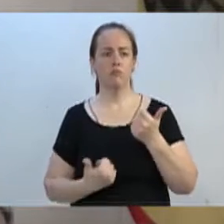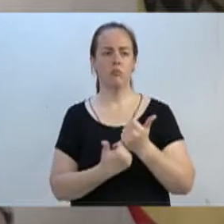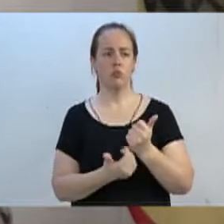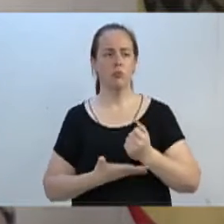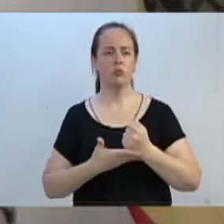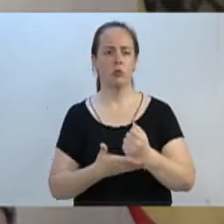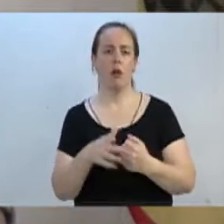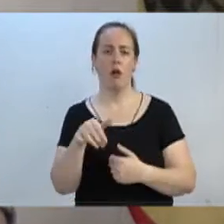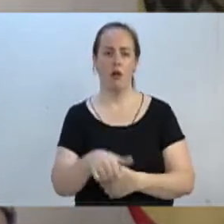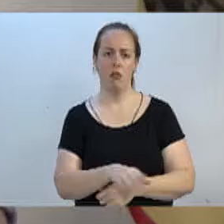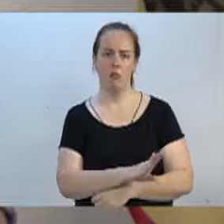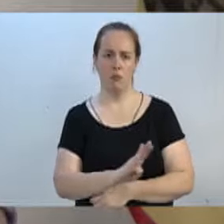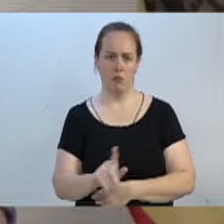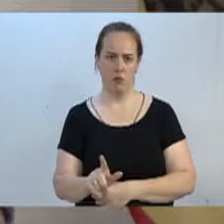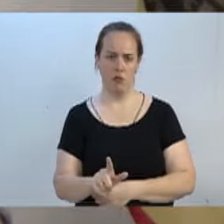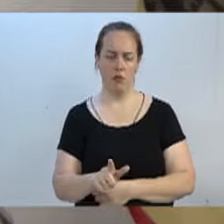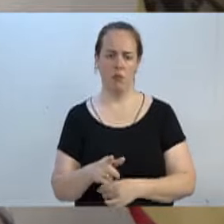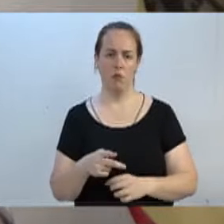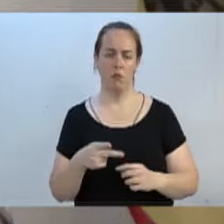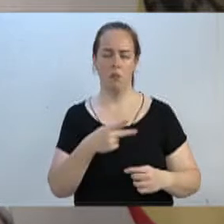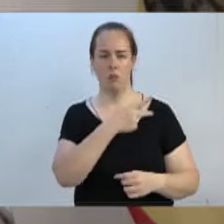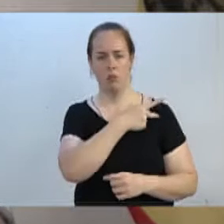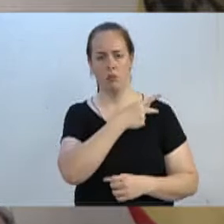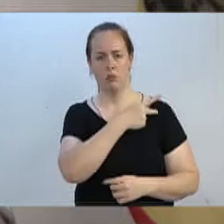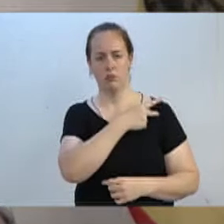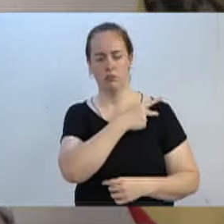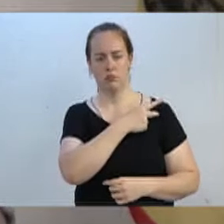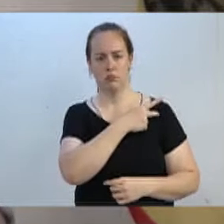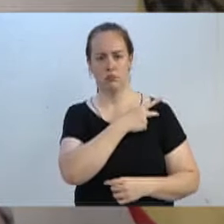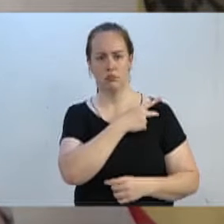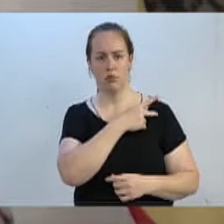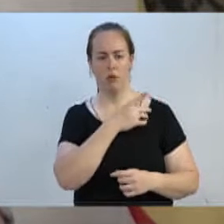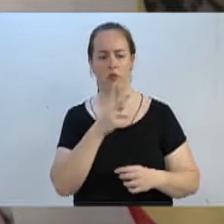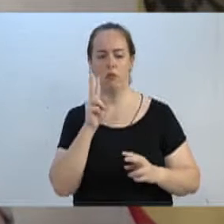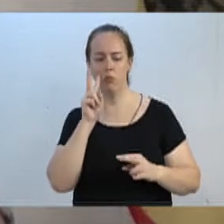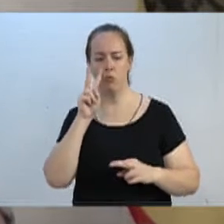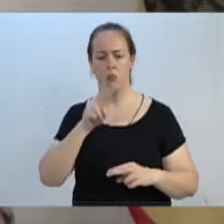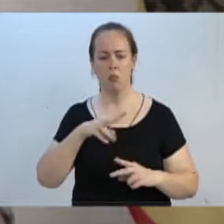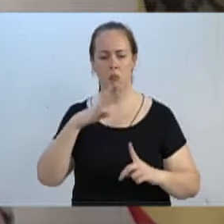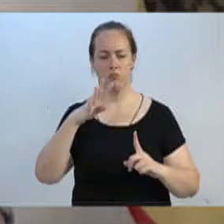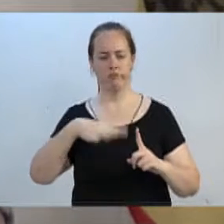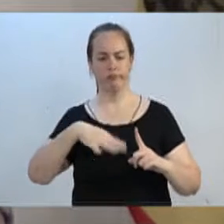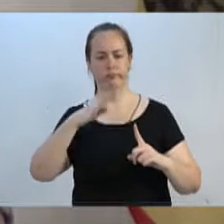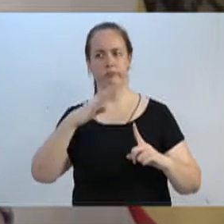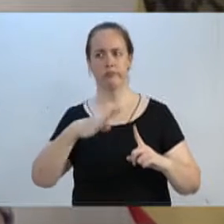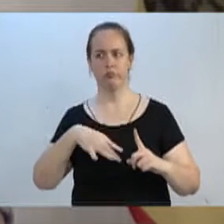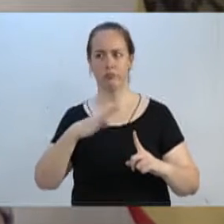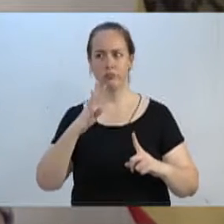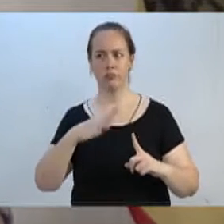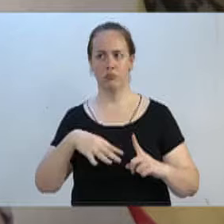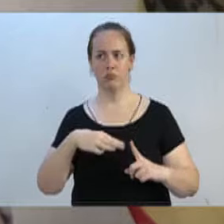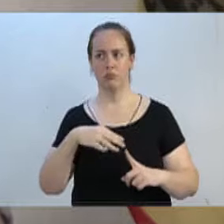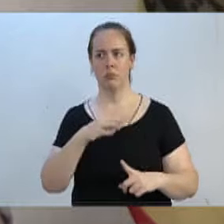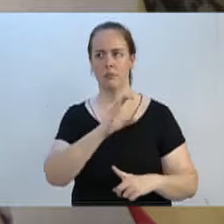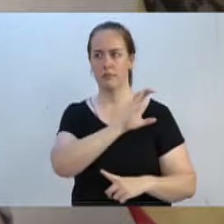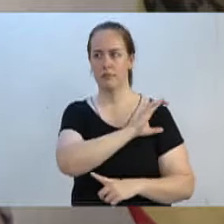aqui em Blumenau, a Procuradoria tem sido endeusada pela